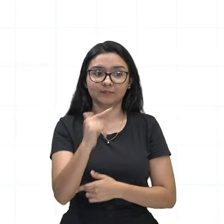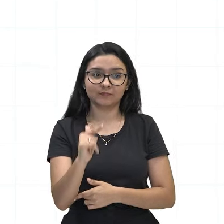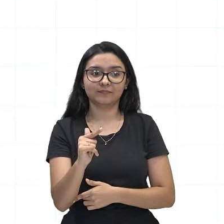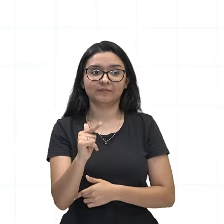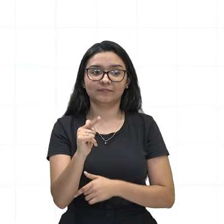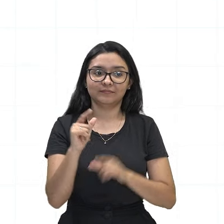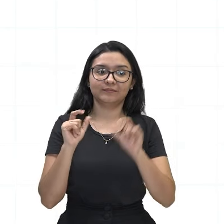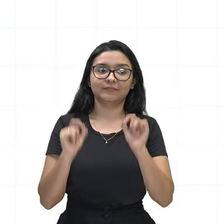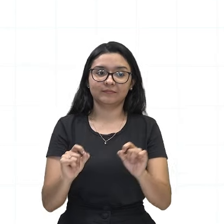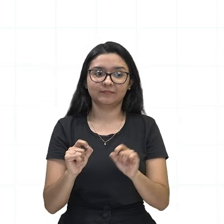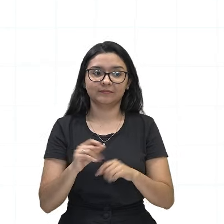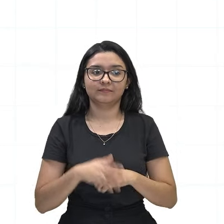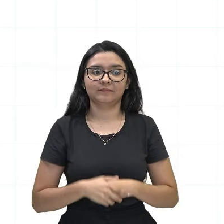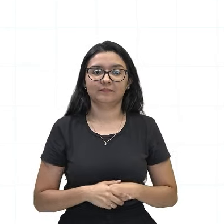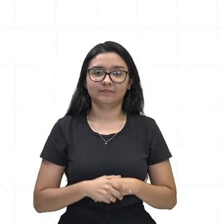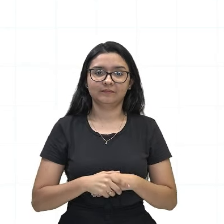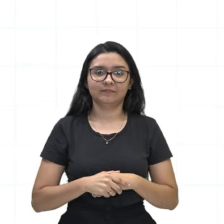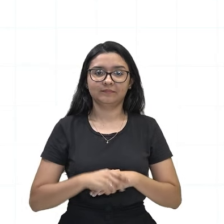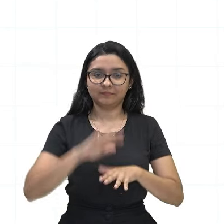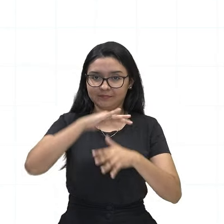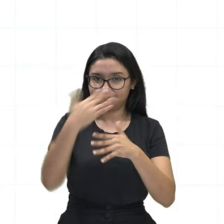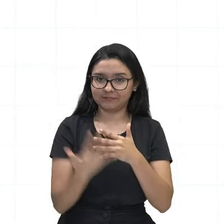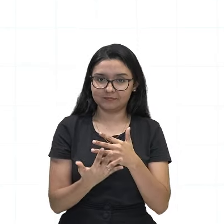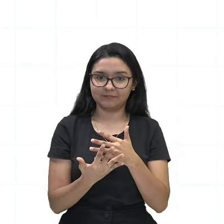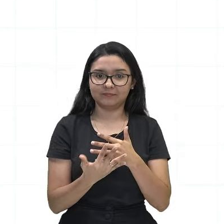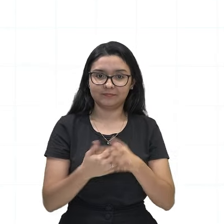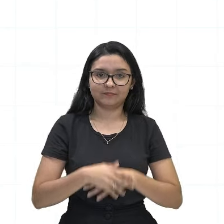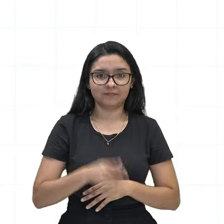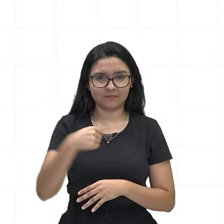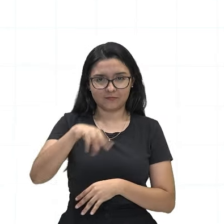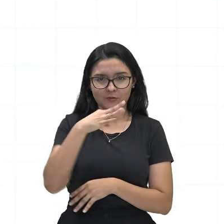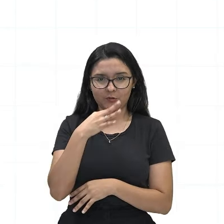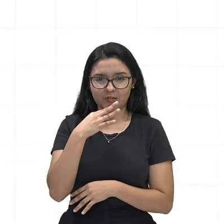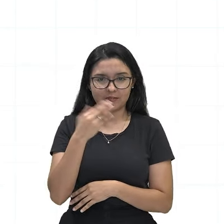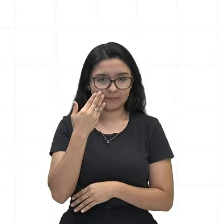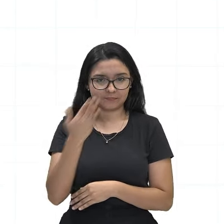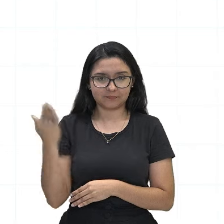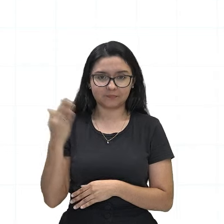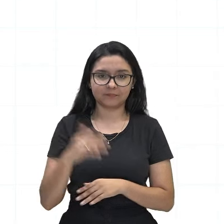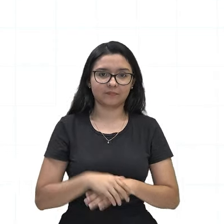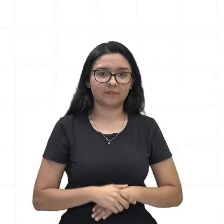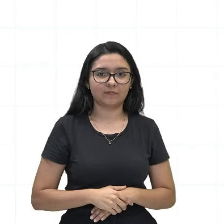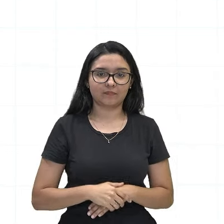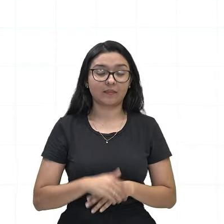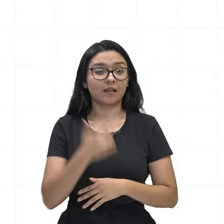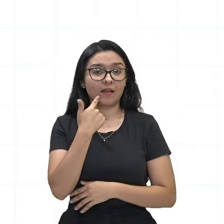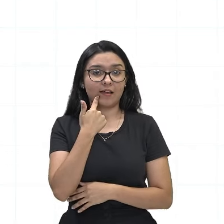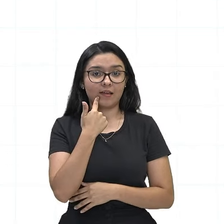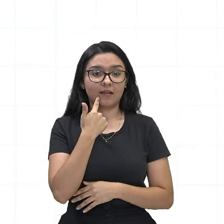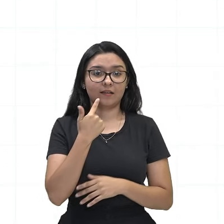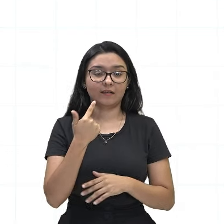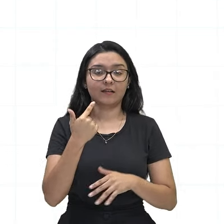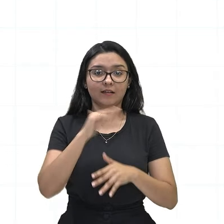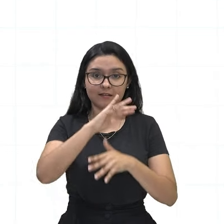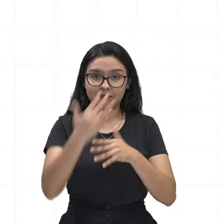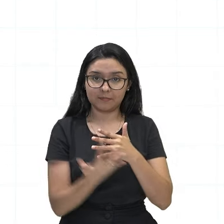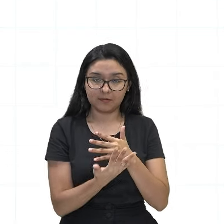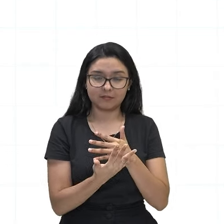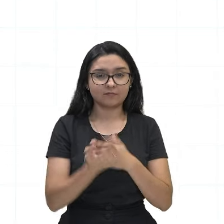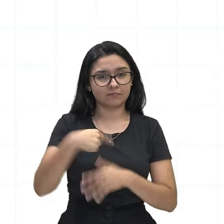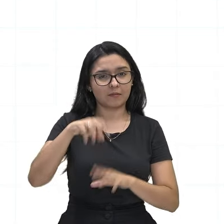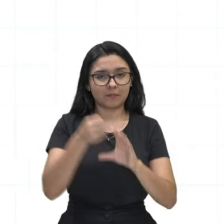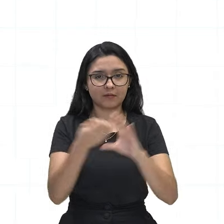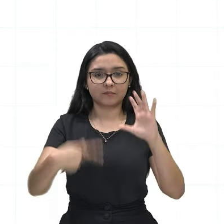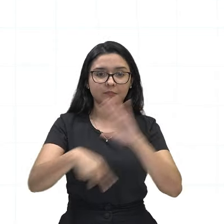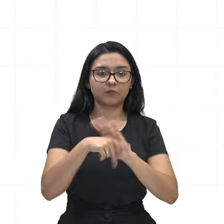você conhece a língua de sinais? Muito bem. Então, a língua de sinais, ela vai trazer essa característica